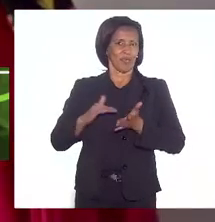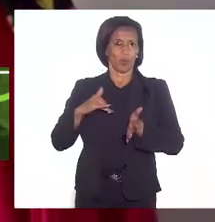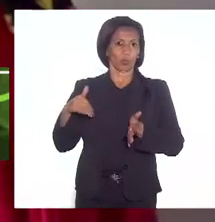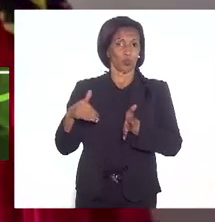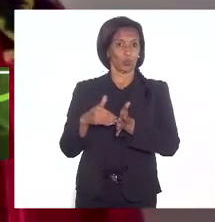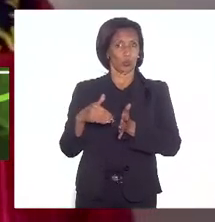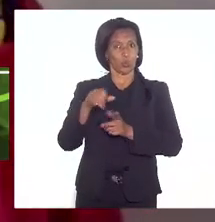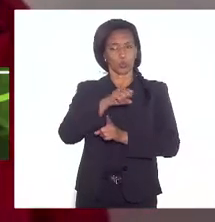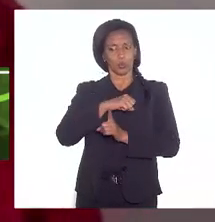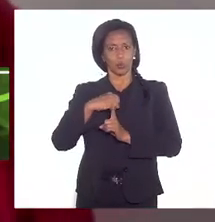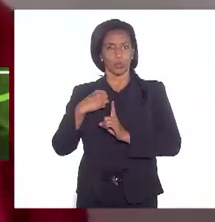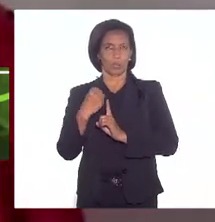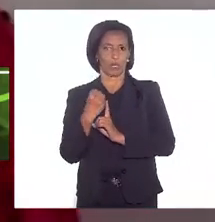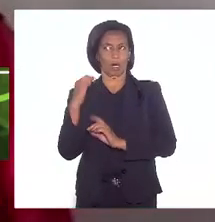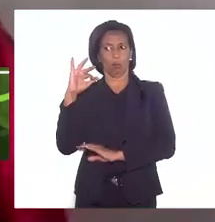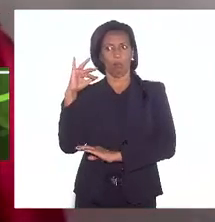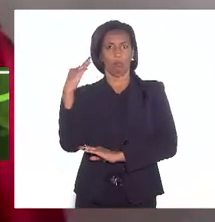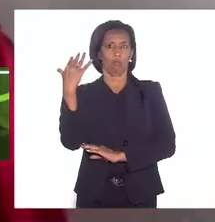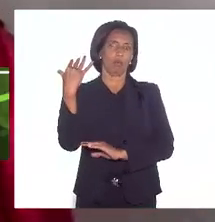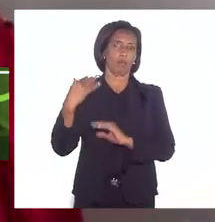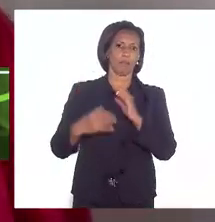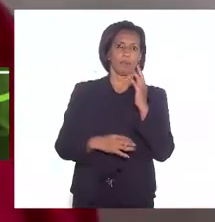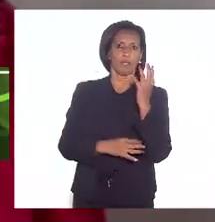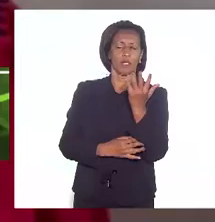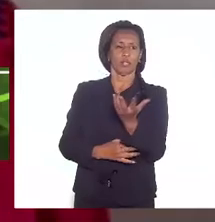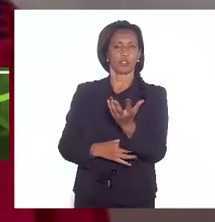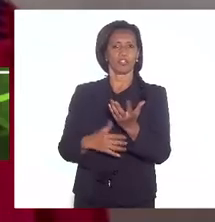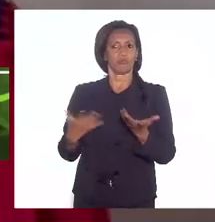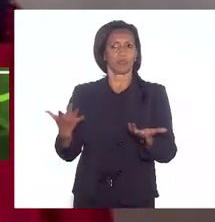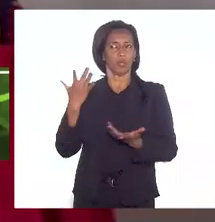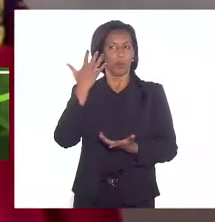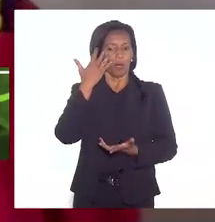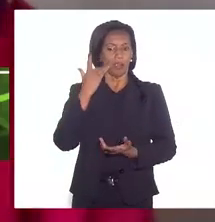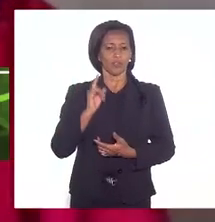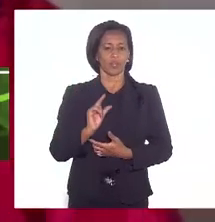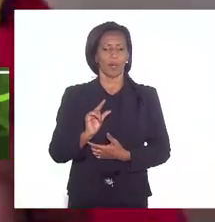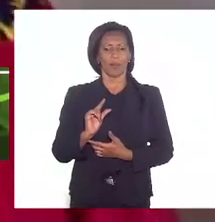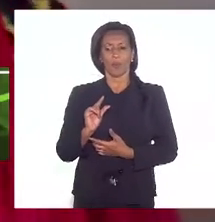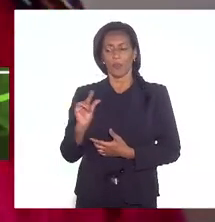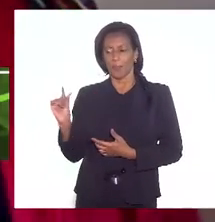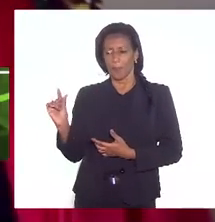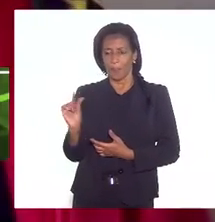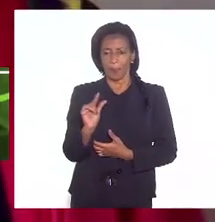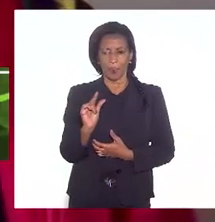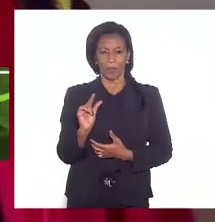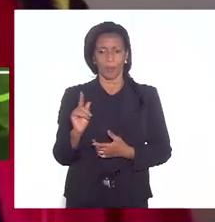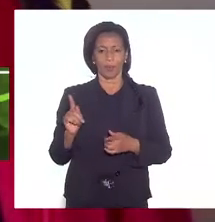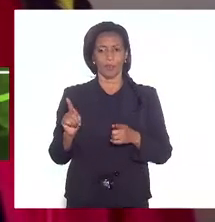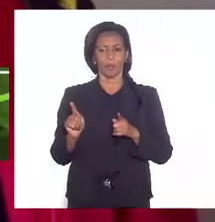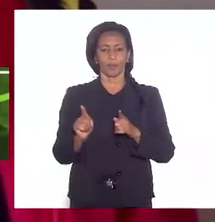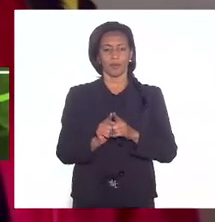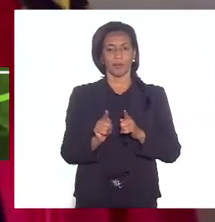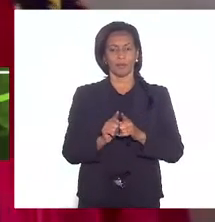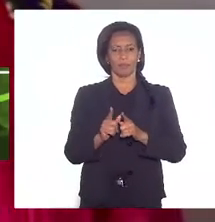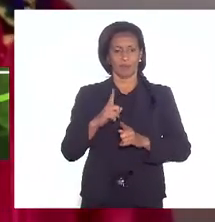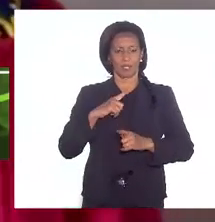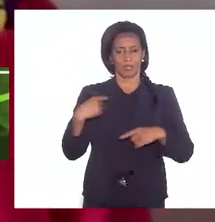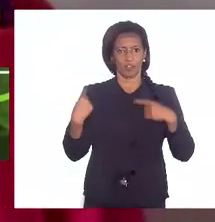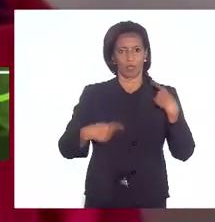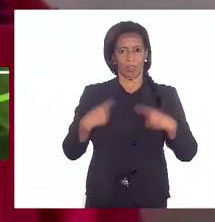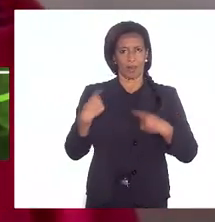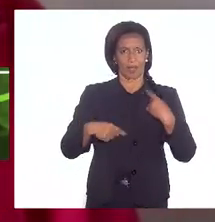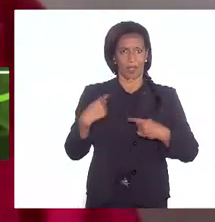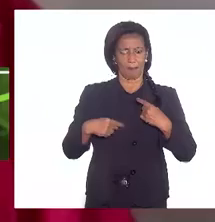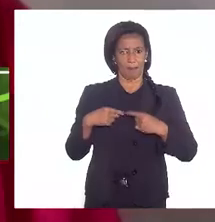a sociedade seja com o meio ambiente então acho que é um pouco também do que a gente incorpora aqui no debate dessa